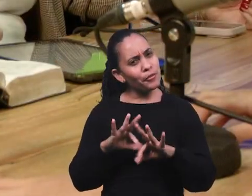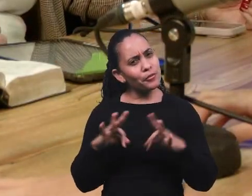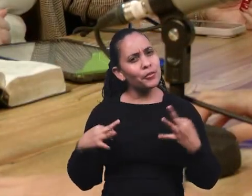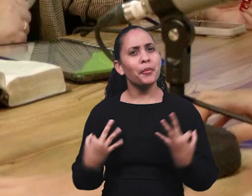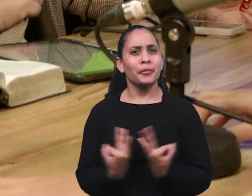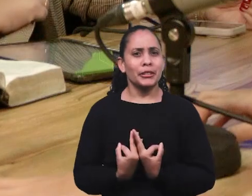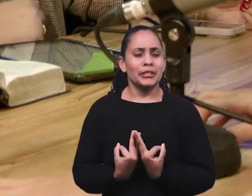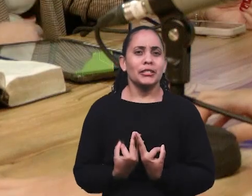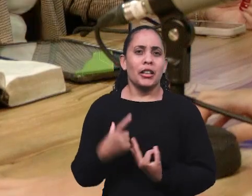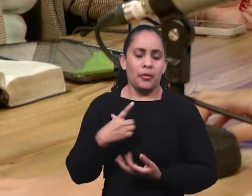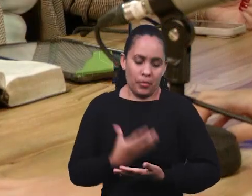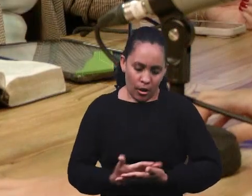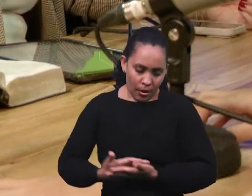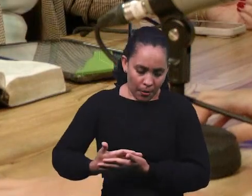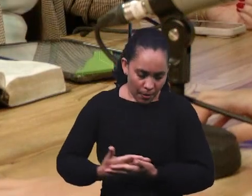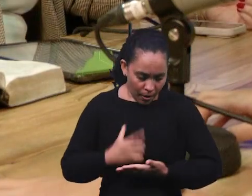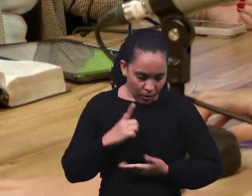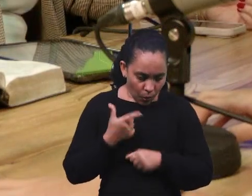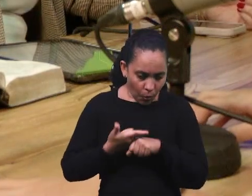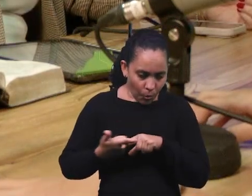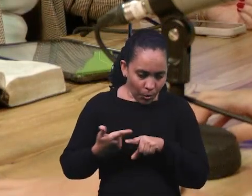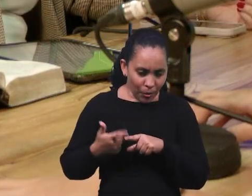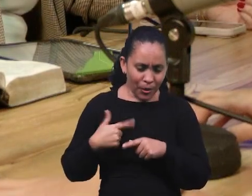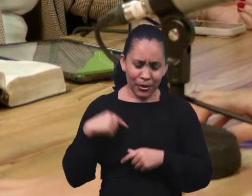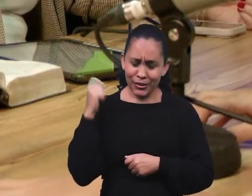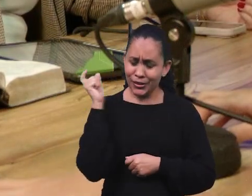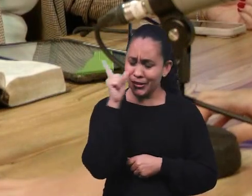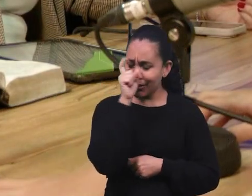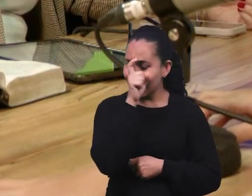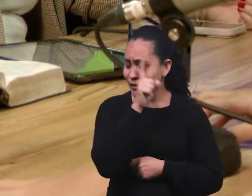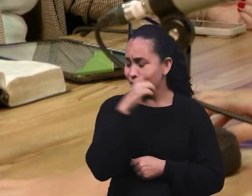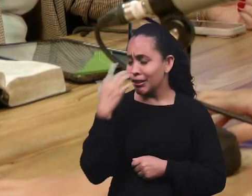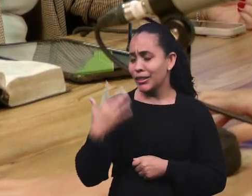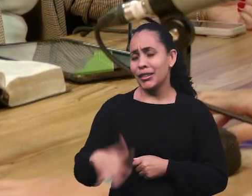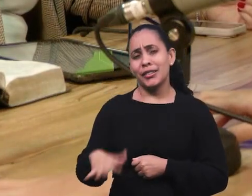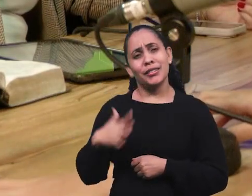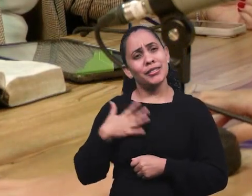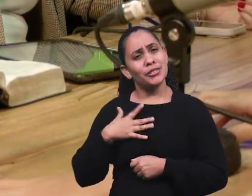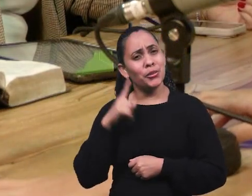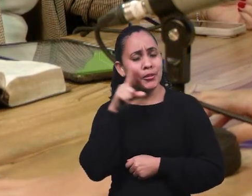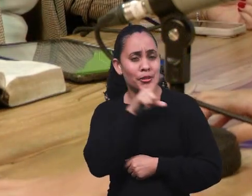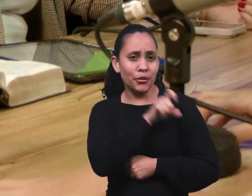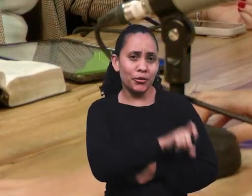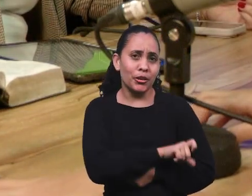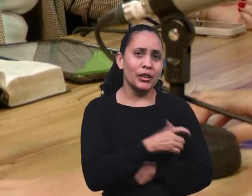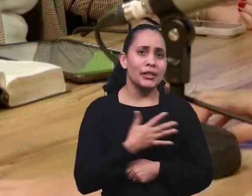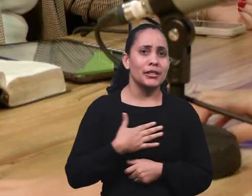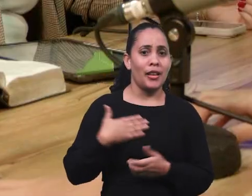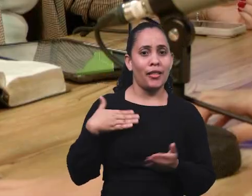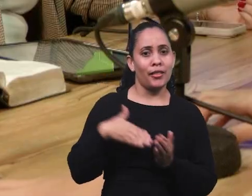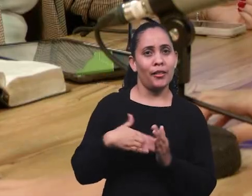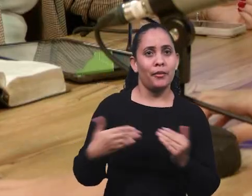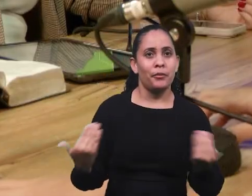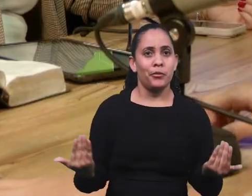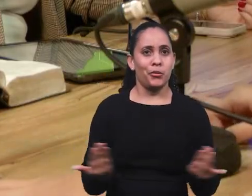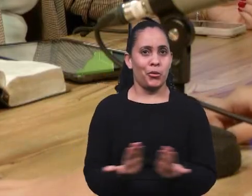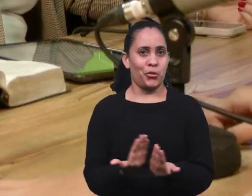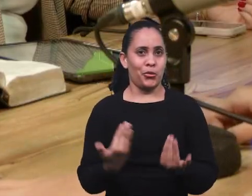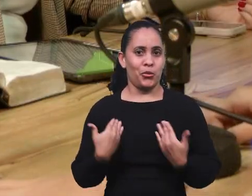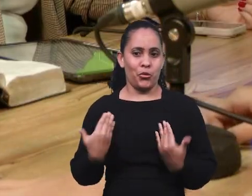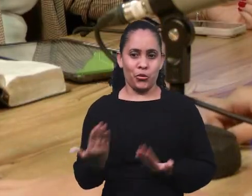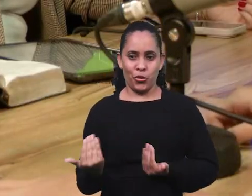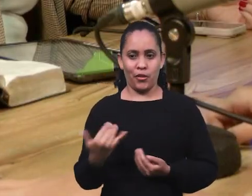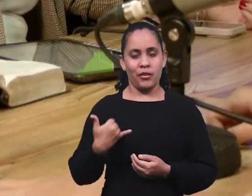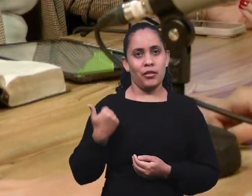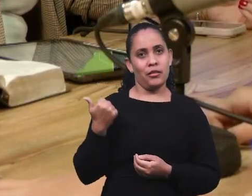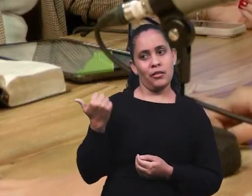um bebê, né? E aí chega um problema tão complicado, uma situação tão delicada. E até hoje, né? O Sim. jovem tem